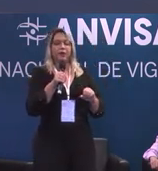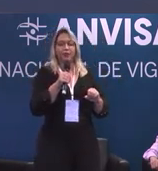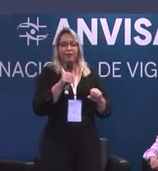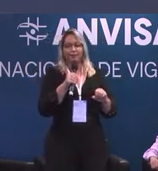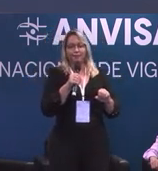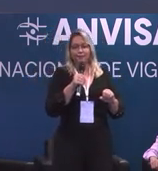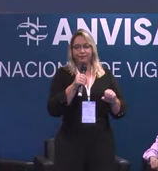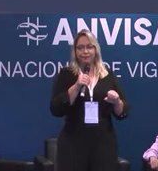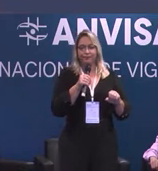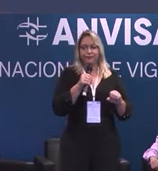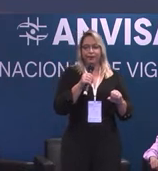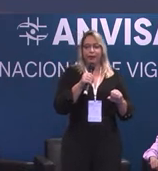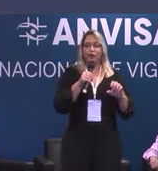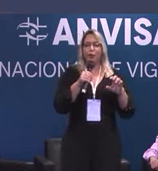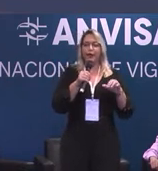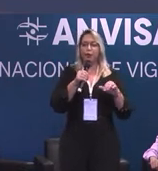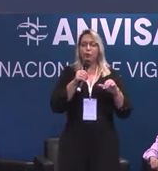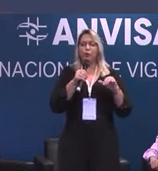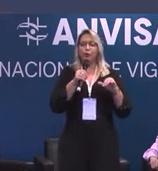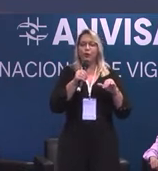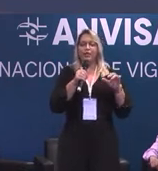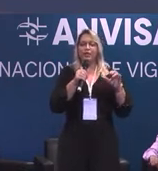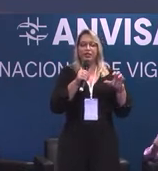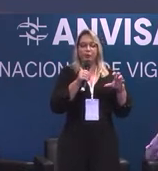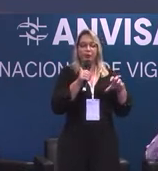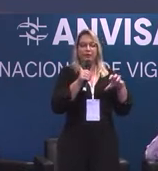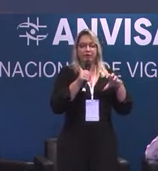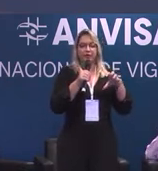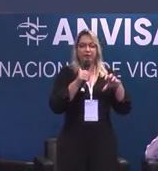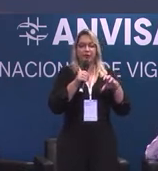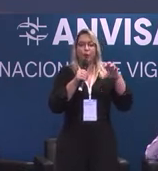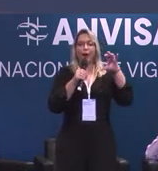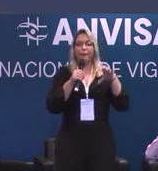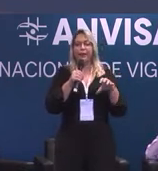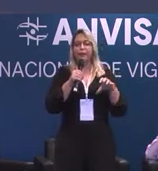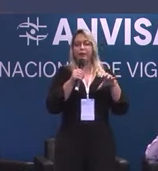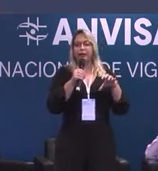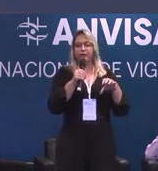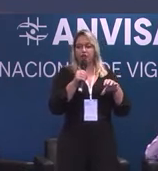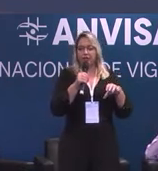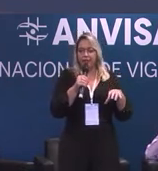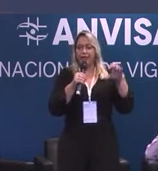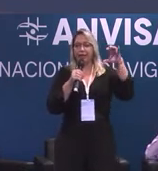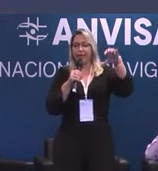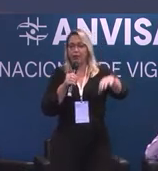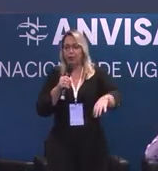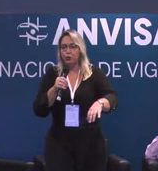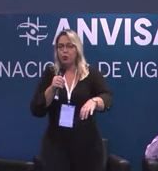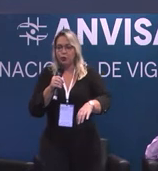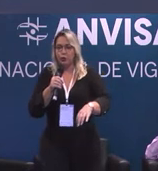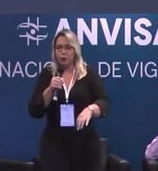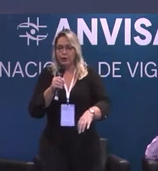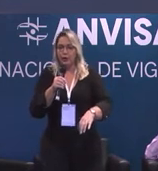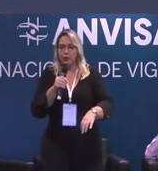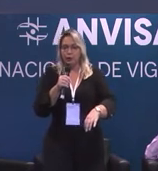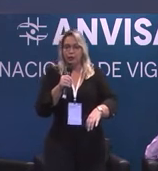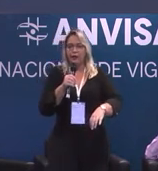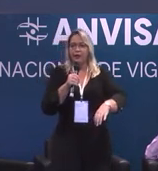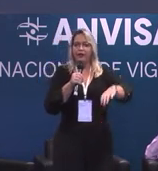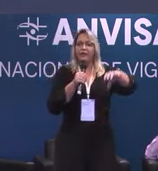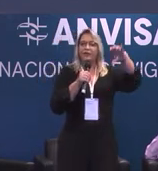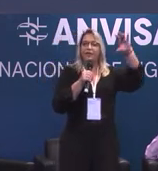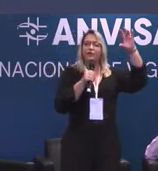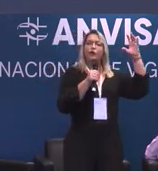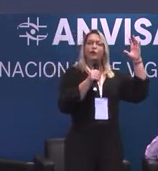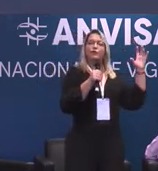norma. Sobretudo porque a gente muitas vezes vê o capítulo da vigilância dentro do Código de Saúde. E, às